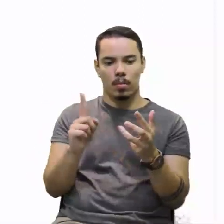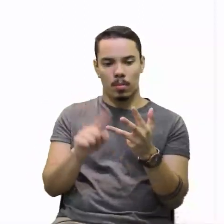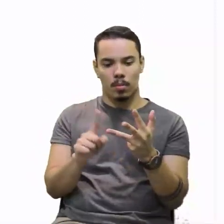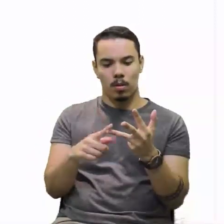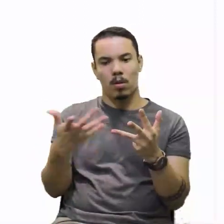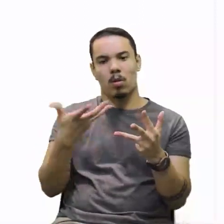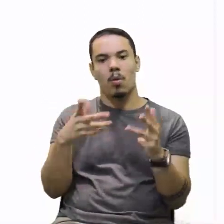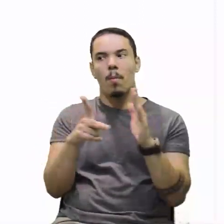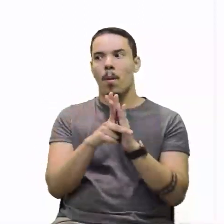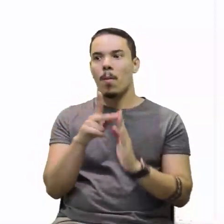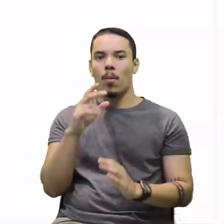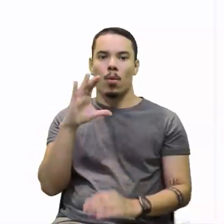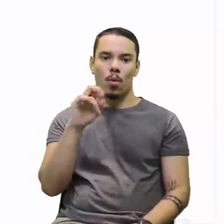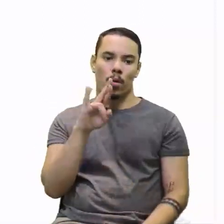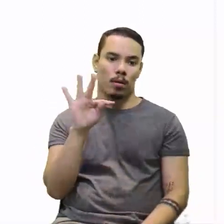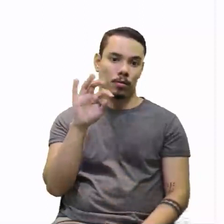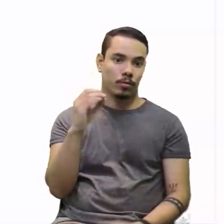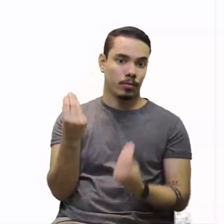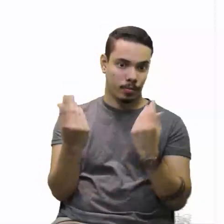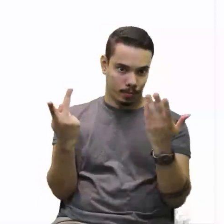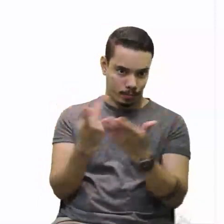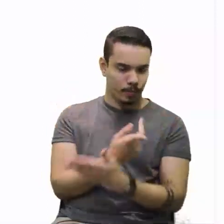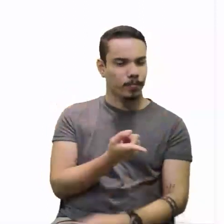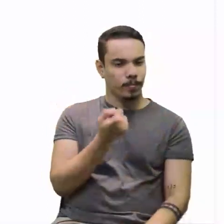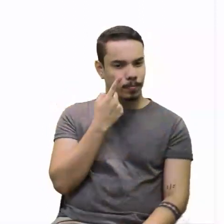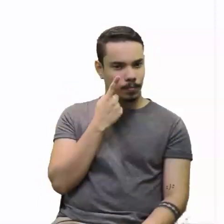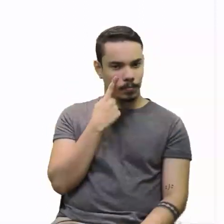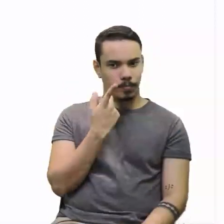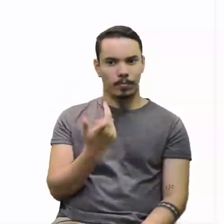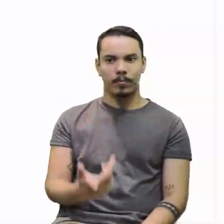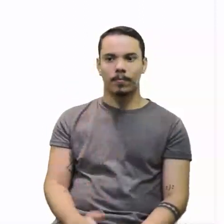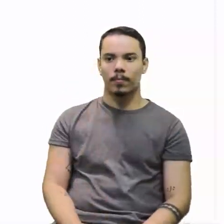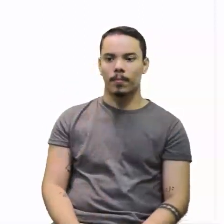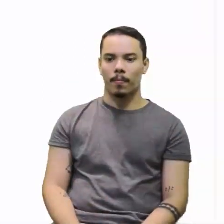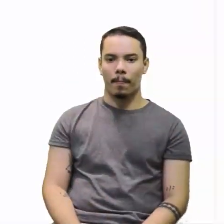dela. Então, vamos ver?